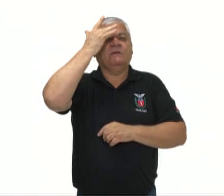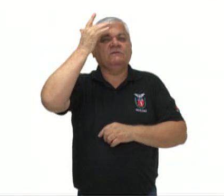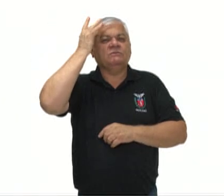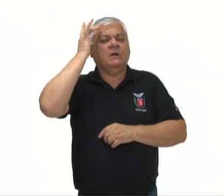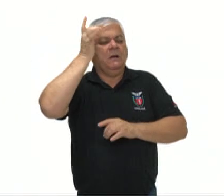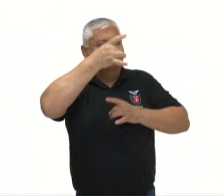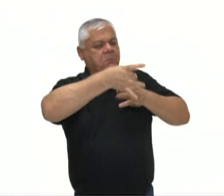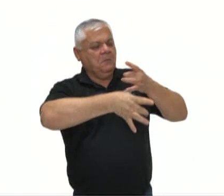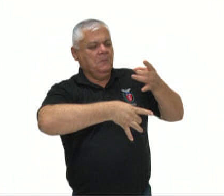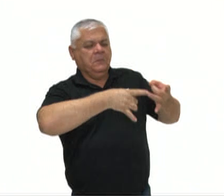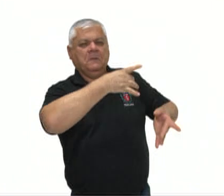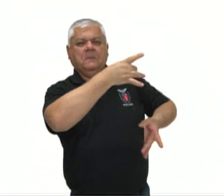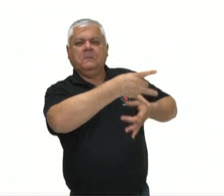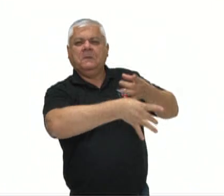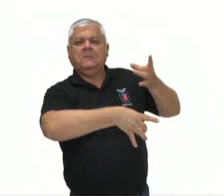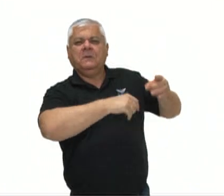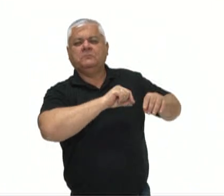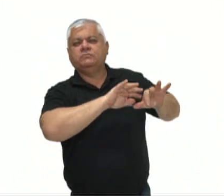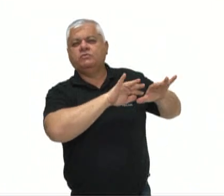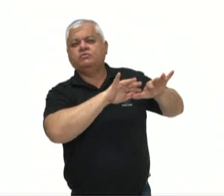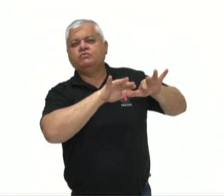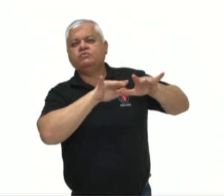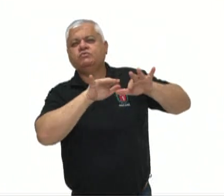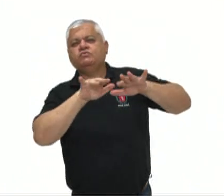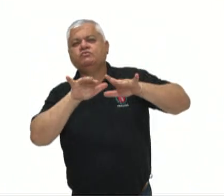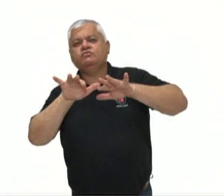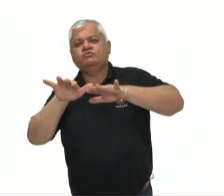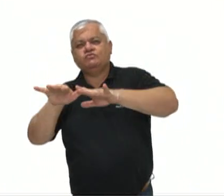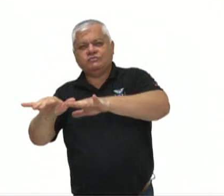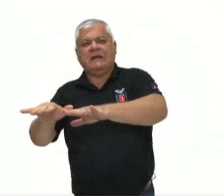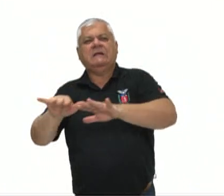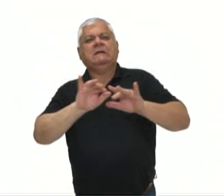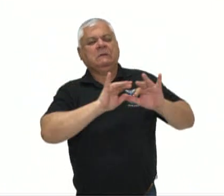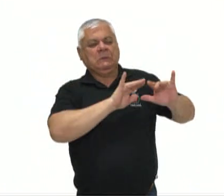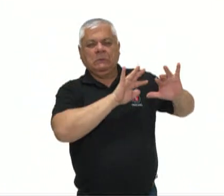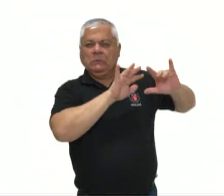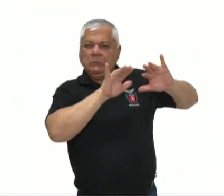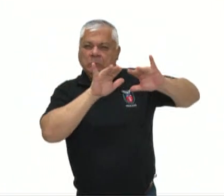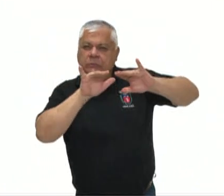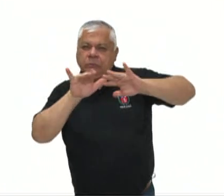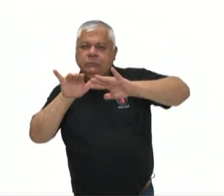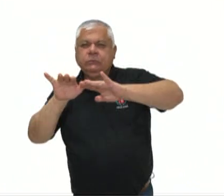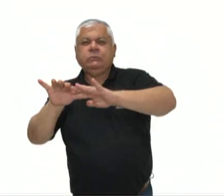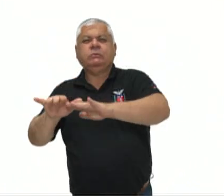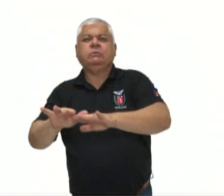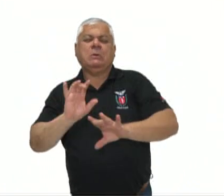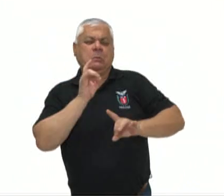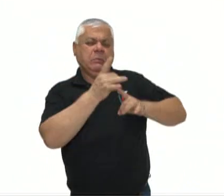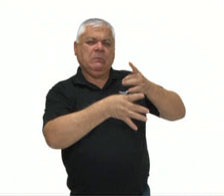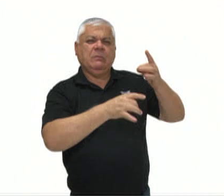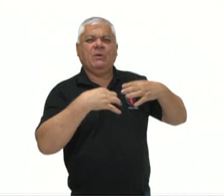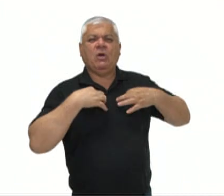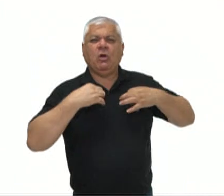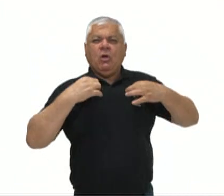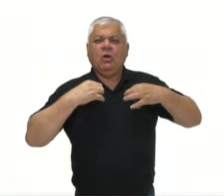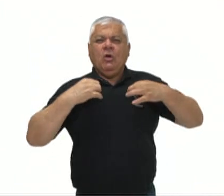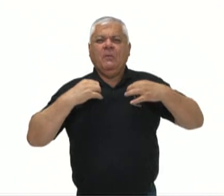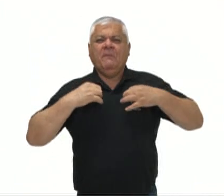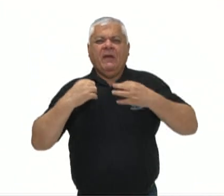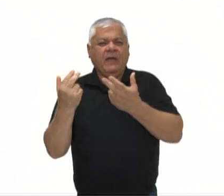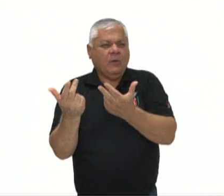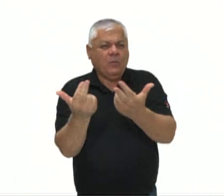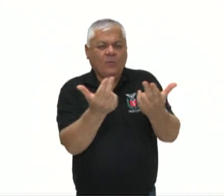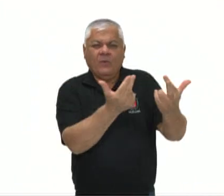uma fotografia da época, né? Olha a multidão, o tom sépia, né? As roupas todas muito